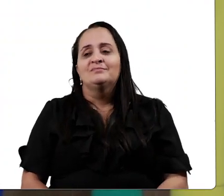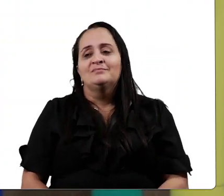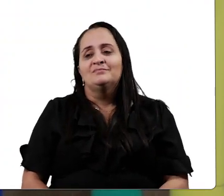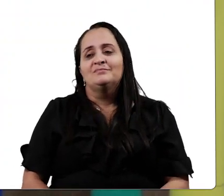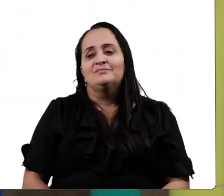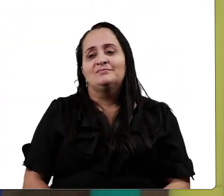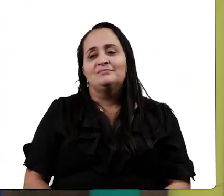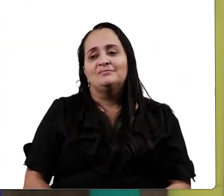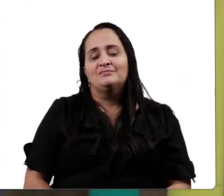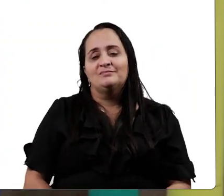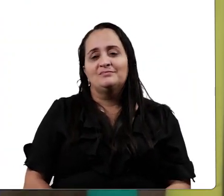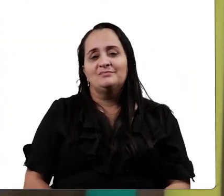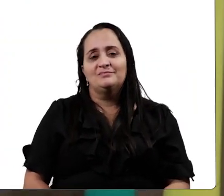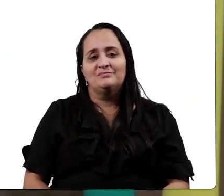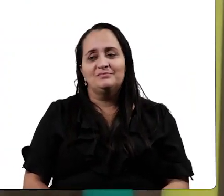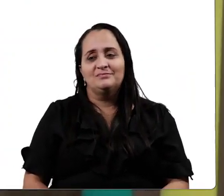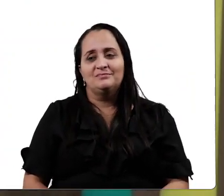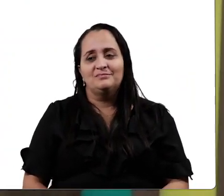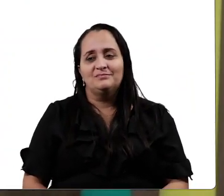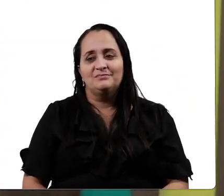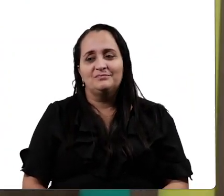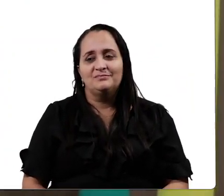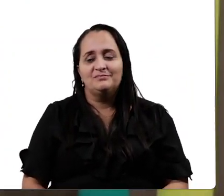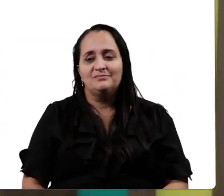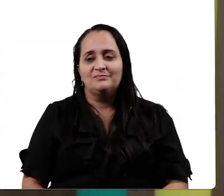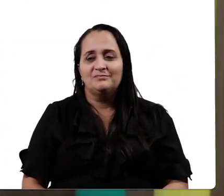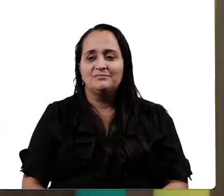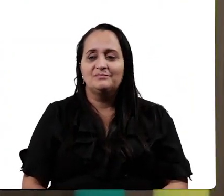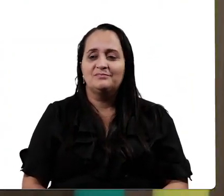lá Mais um